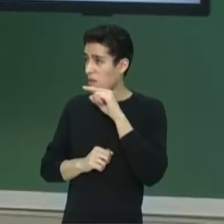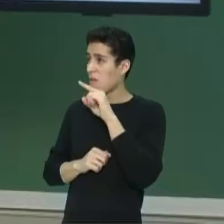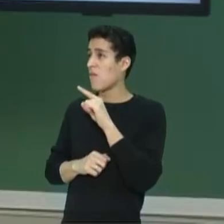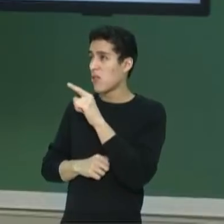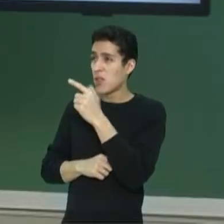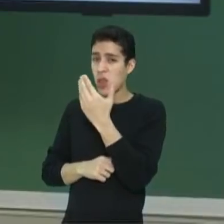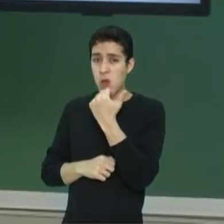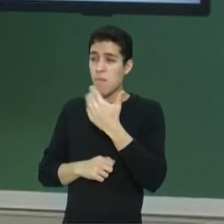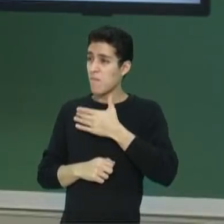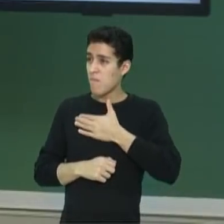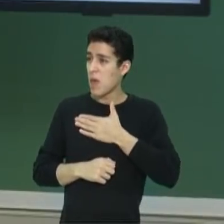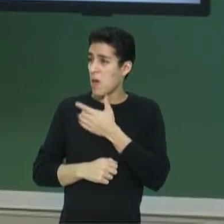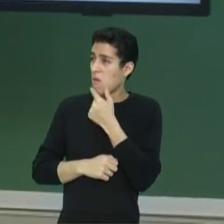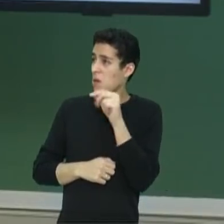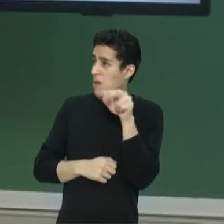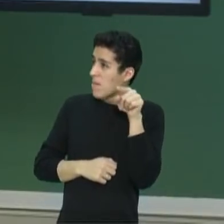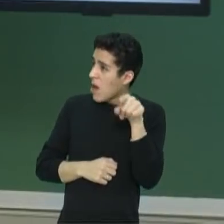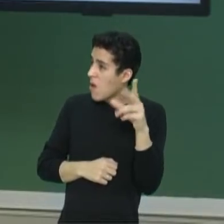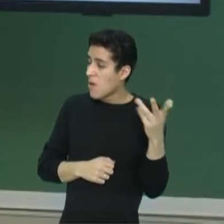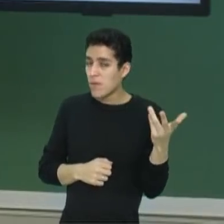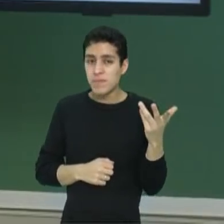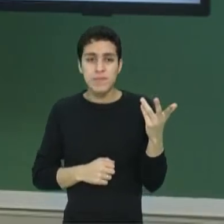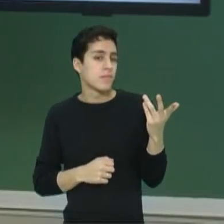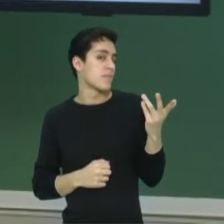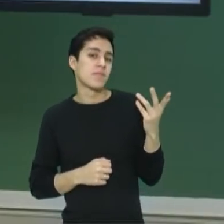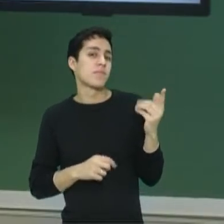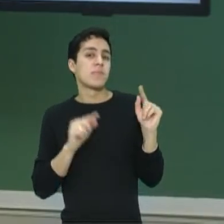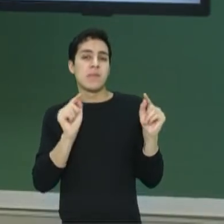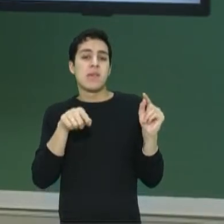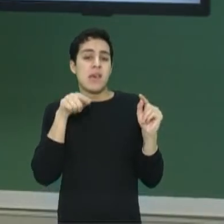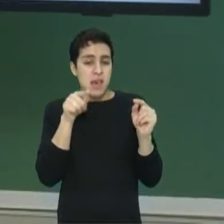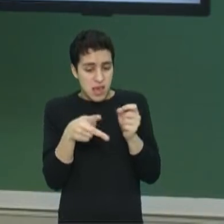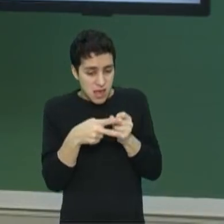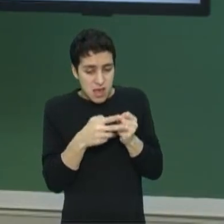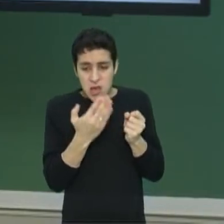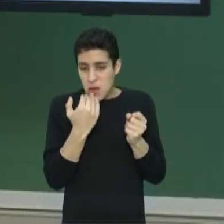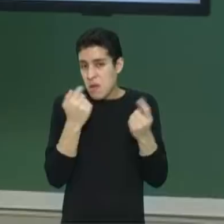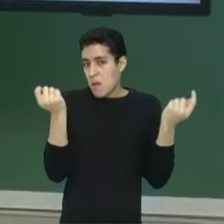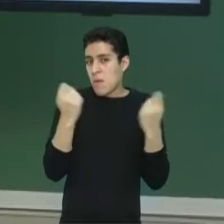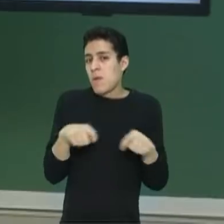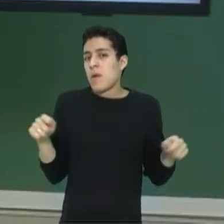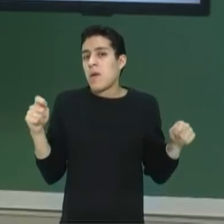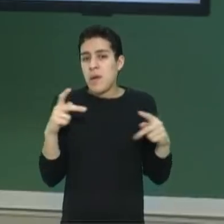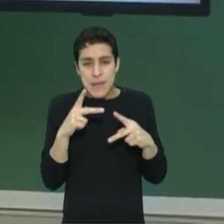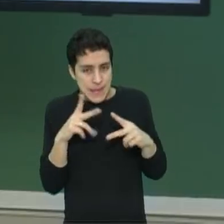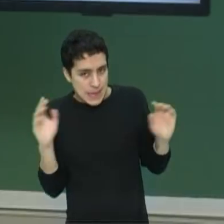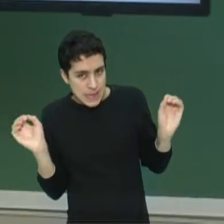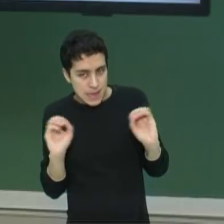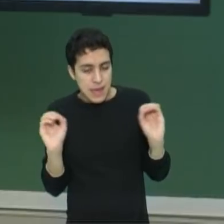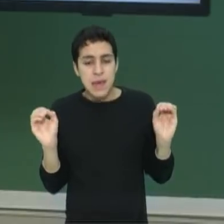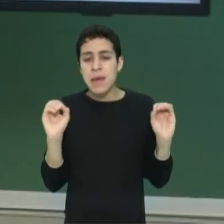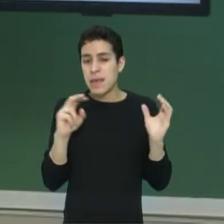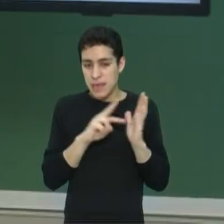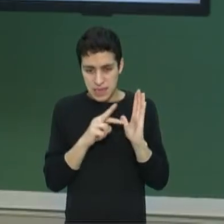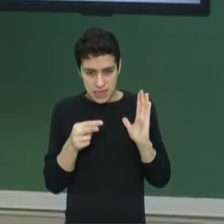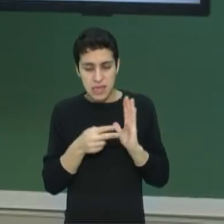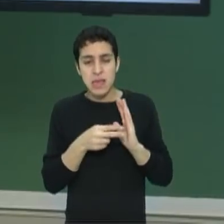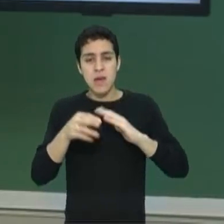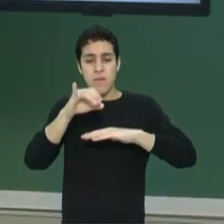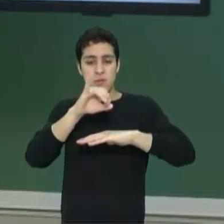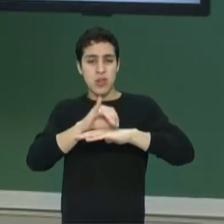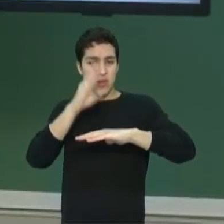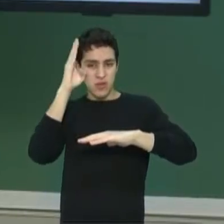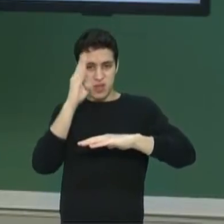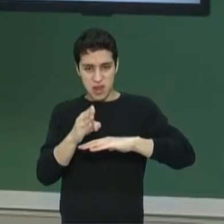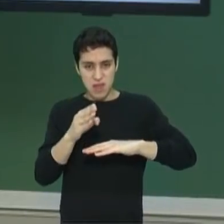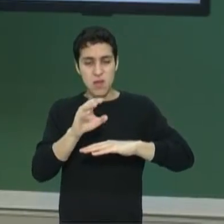No sentido de você devorou o meu irmão. Então a gente tem que esse verbo comer aqui não precisa de preposição. Portanto, ele pede um objeto direto,